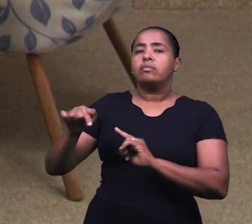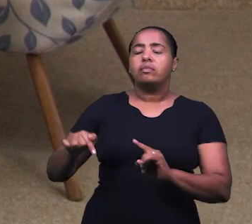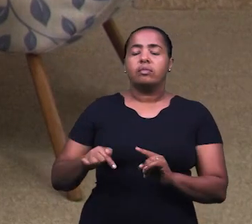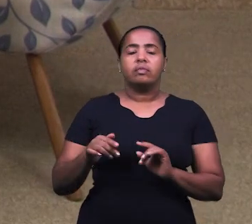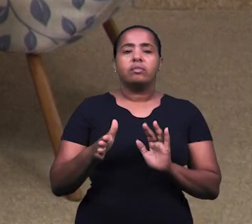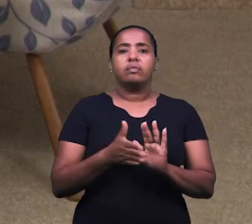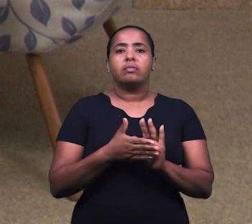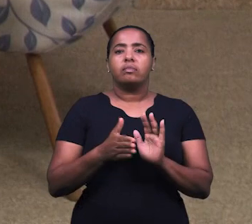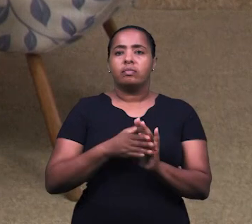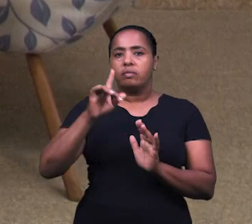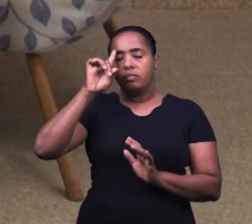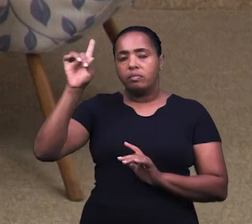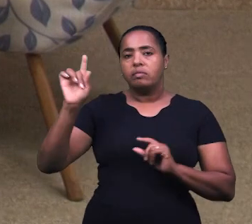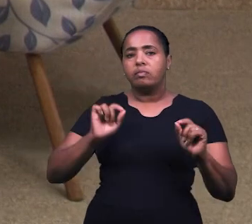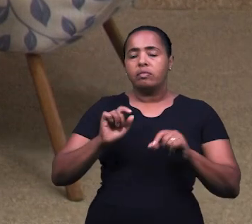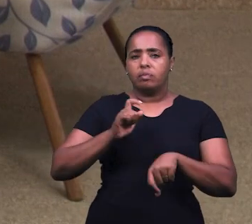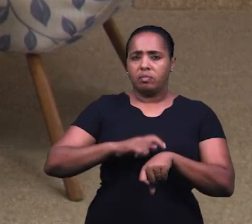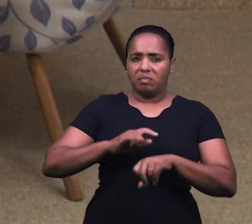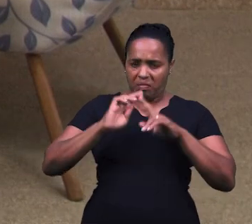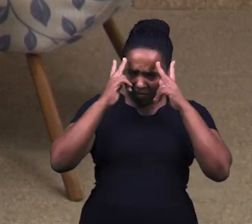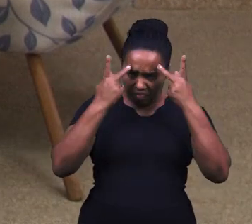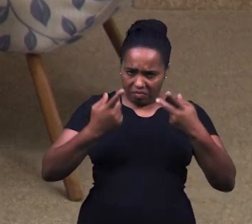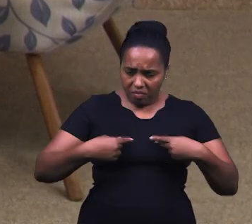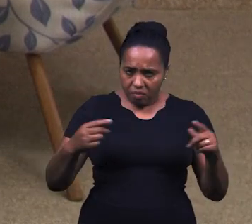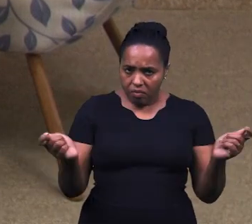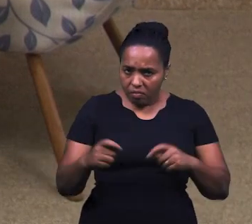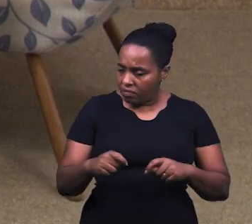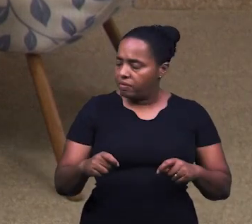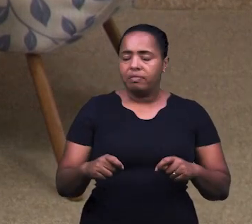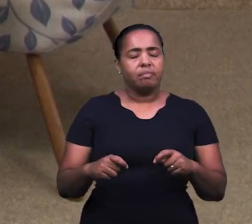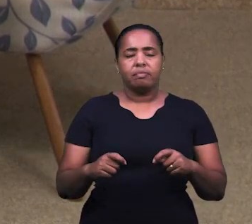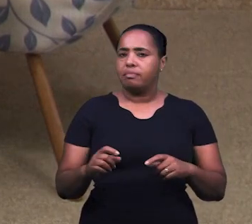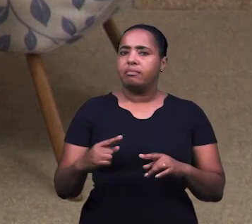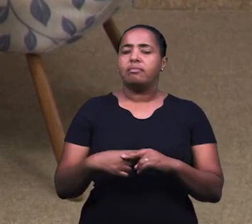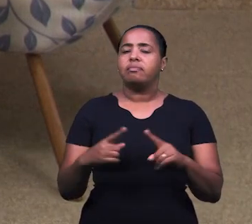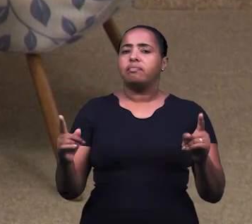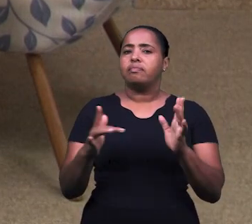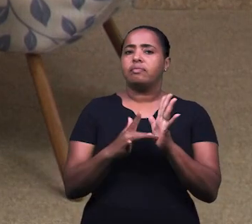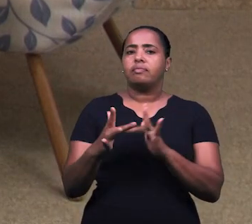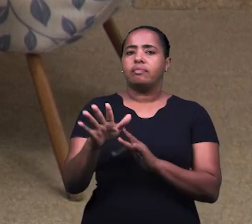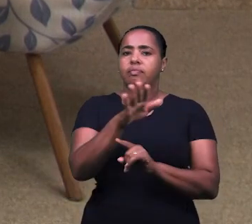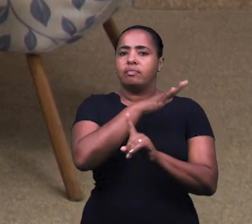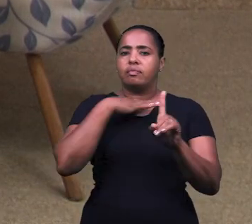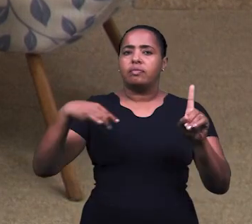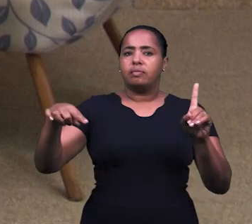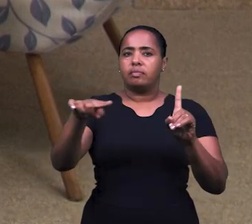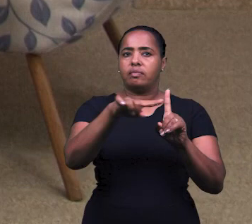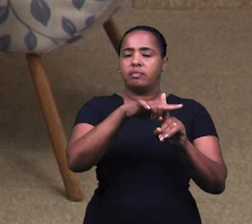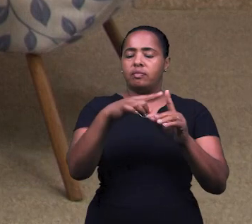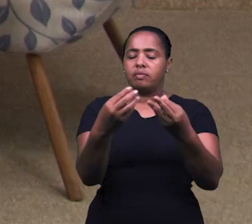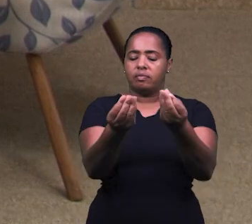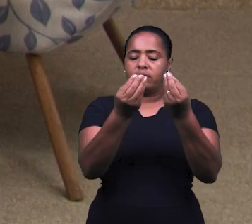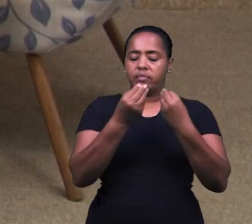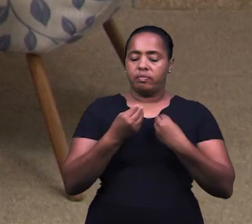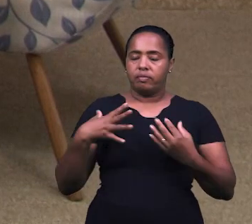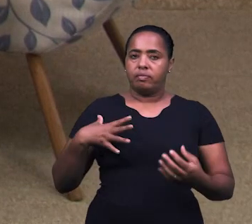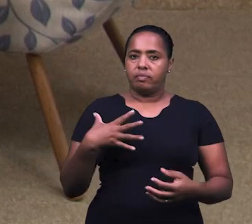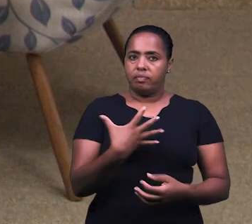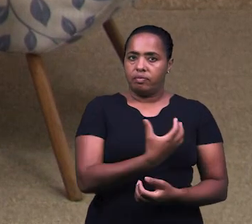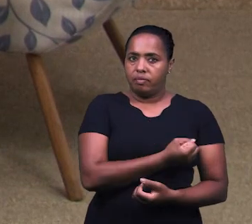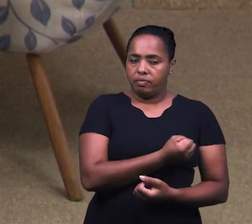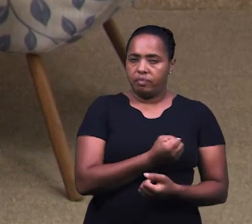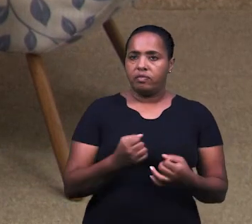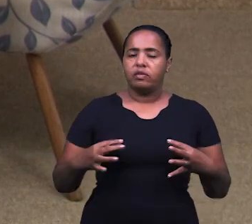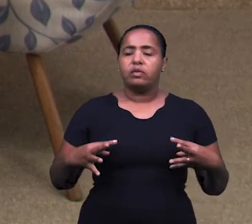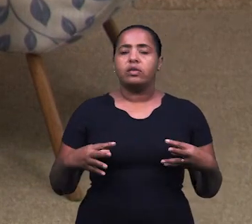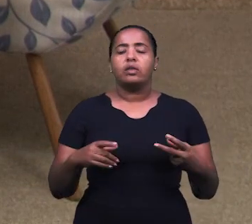Deus. Aquele momento ali era um momento que homem nenhum poderia realizar. Mas Jesus, ele morreu na cruz para nos dar salvação.